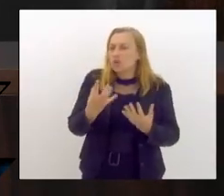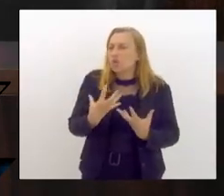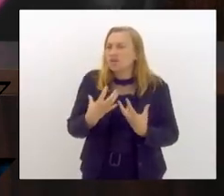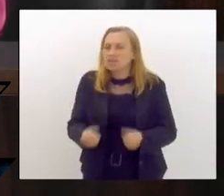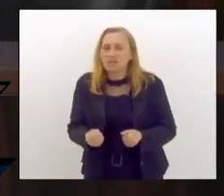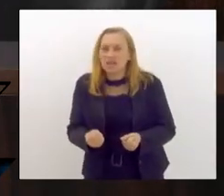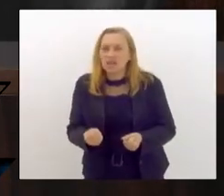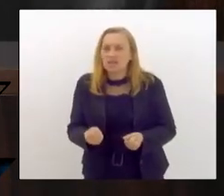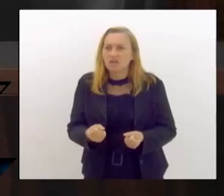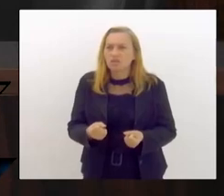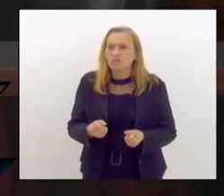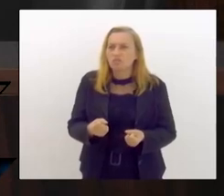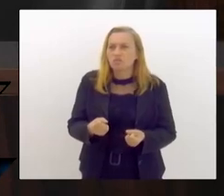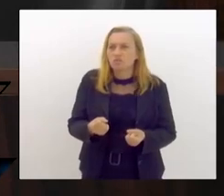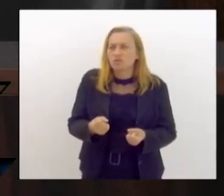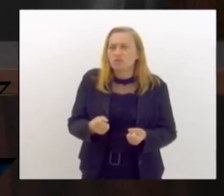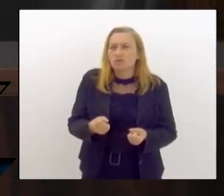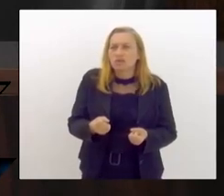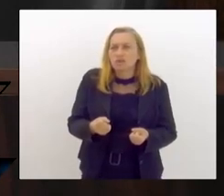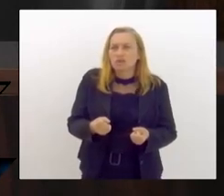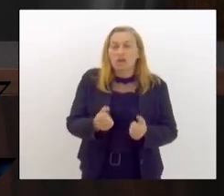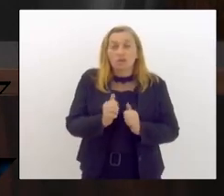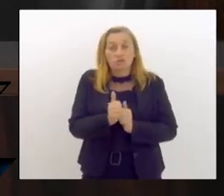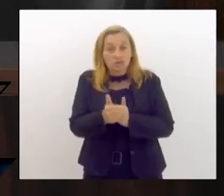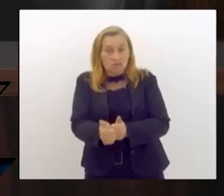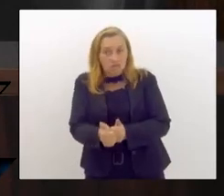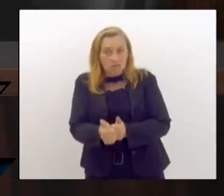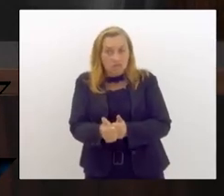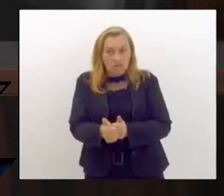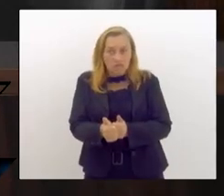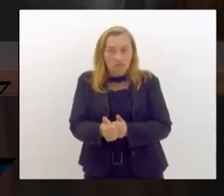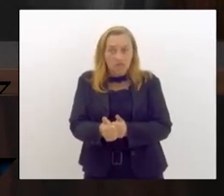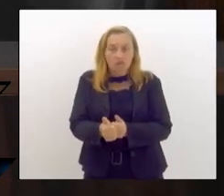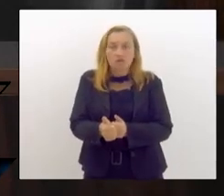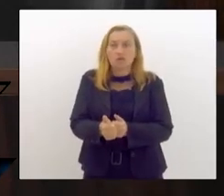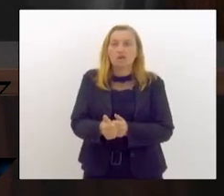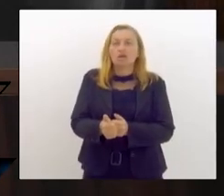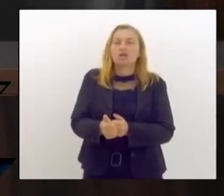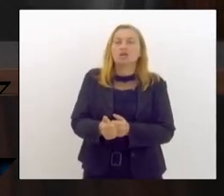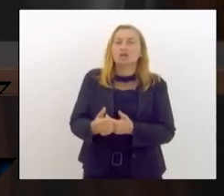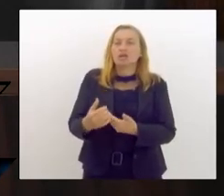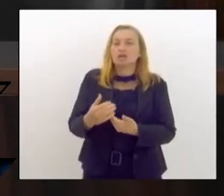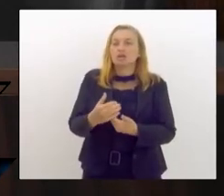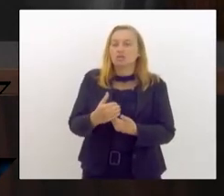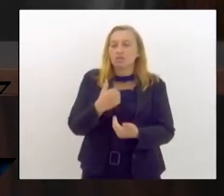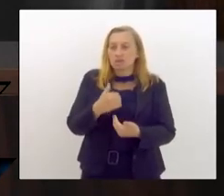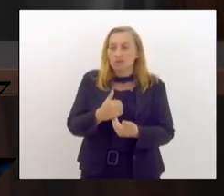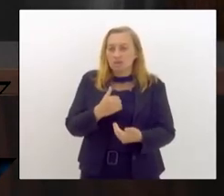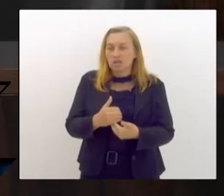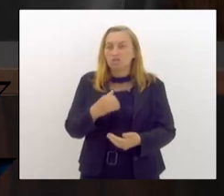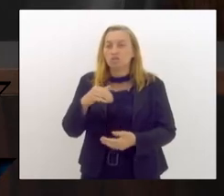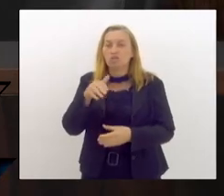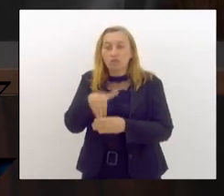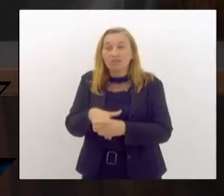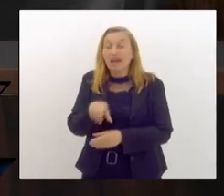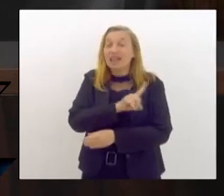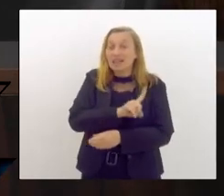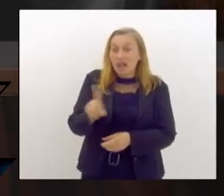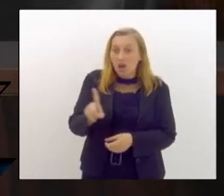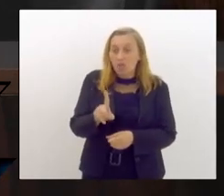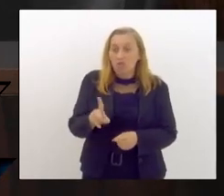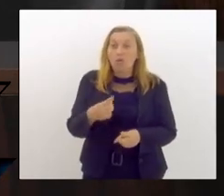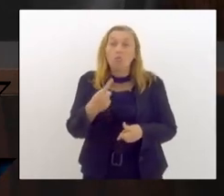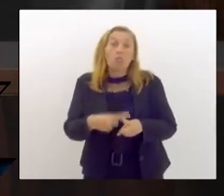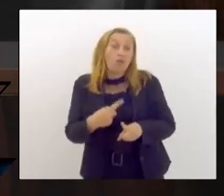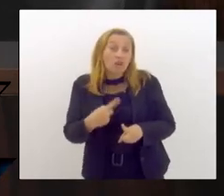enfim, vou seguir a orientação do meu bloco, votando não. Eu votaria pela abstenção, vou votar não. Até